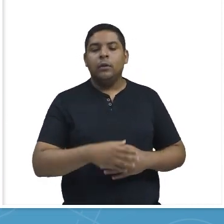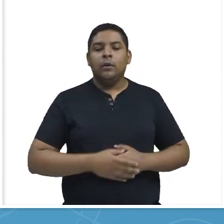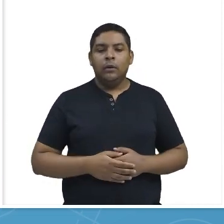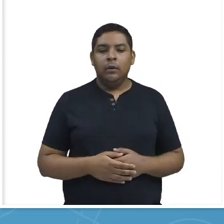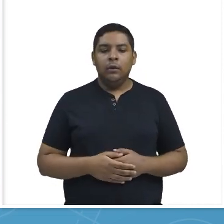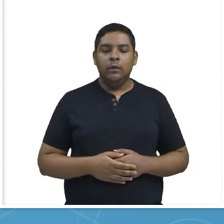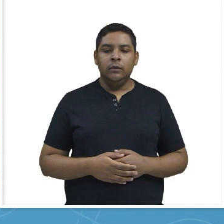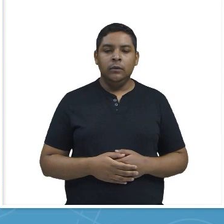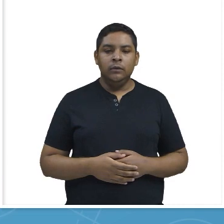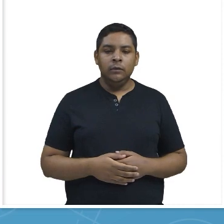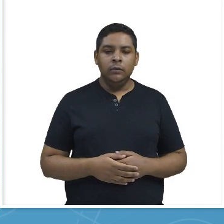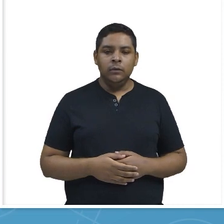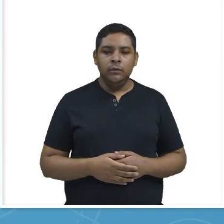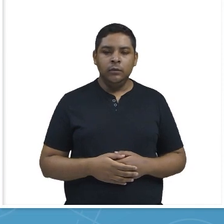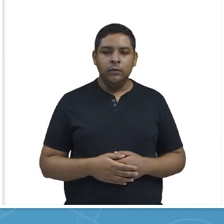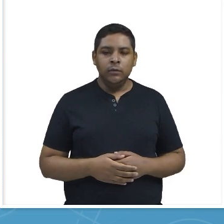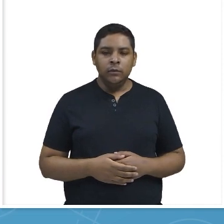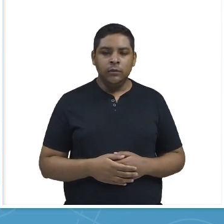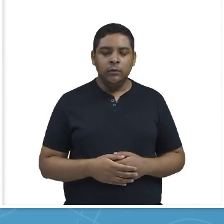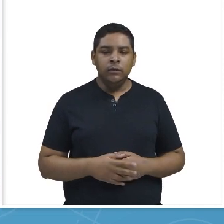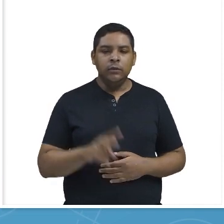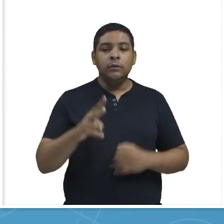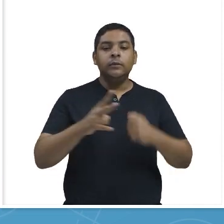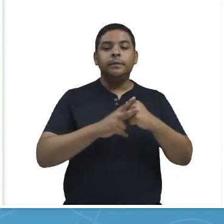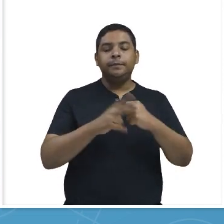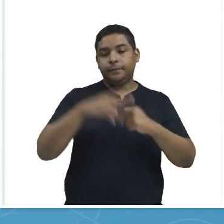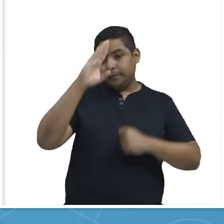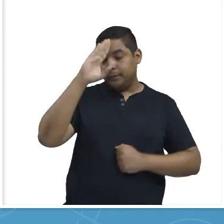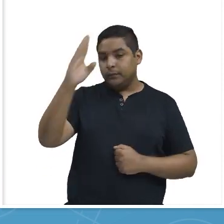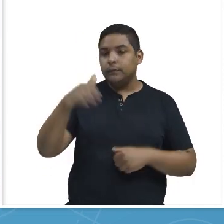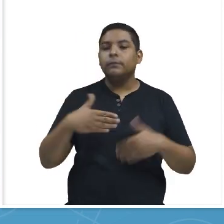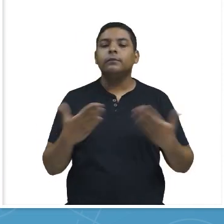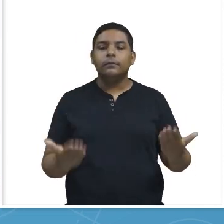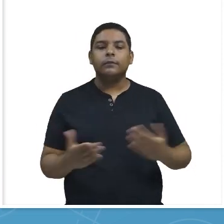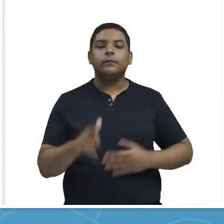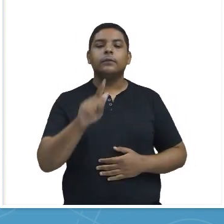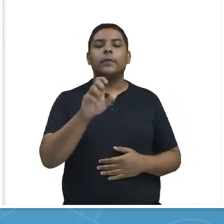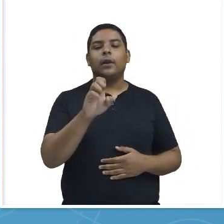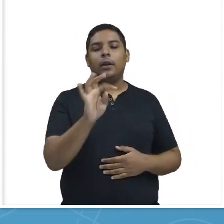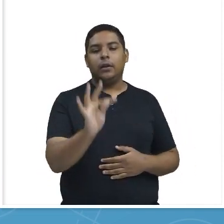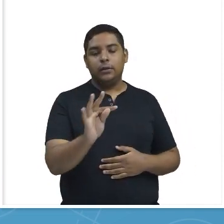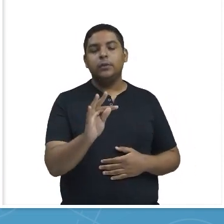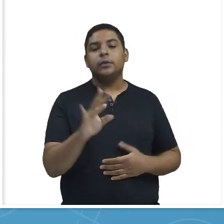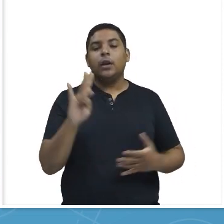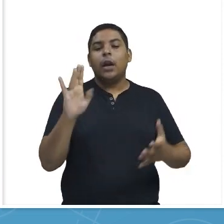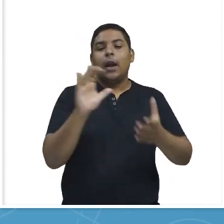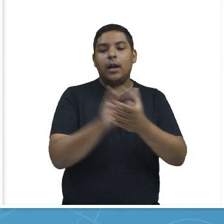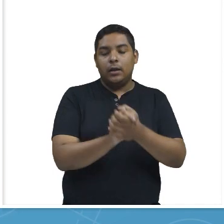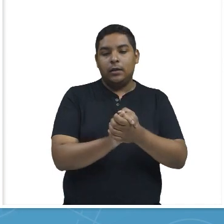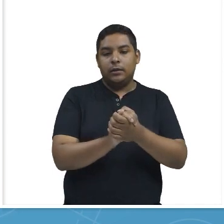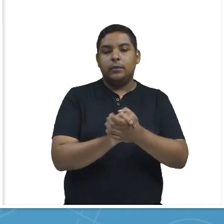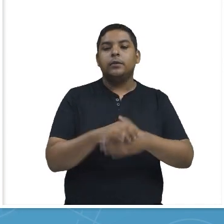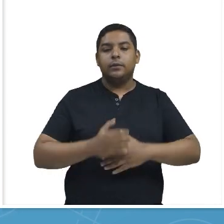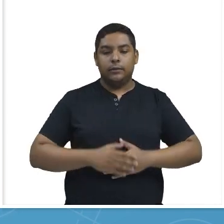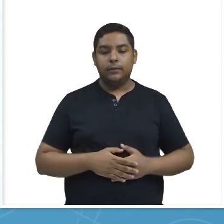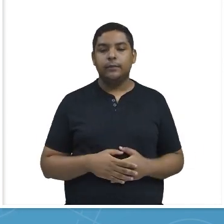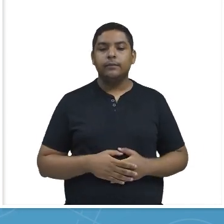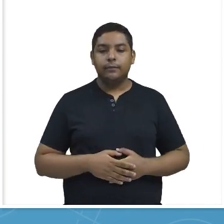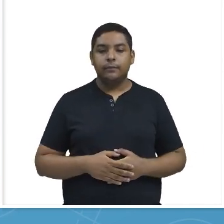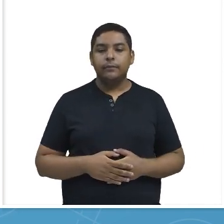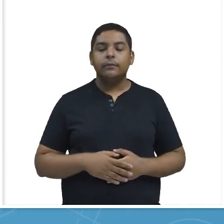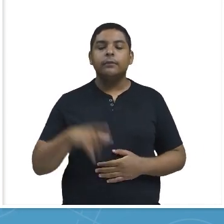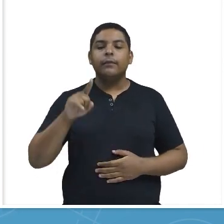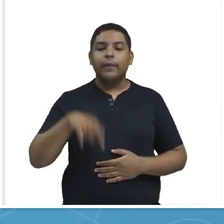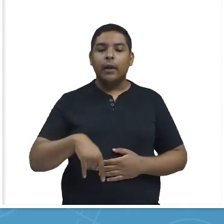going to que? Qual é o verbo principal aí? Get married. Casar-se, get married. E o complemento é